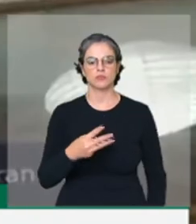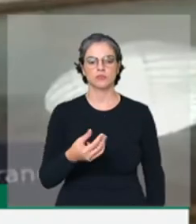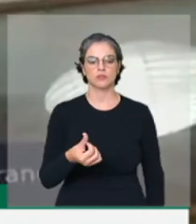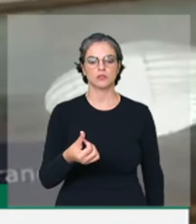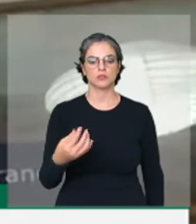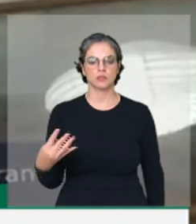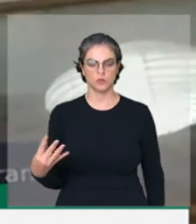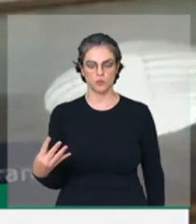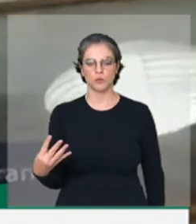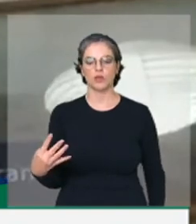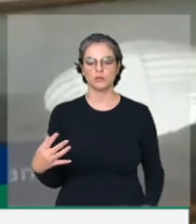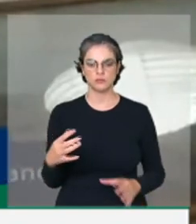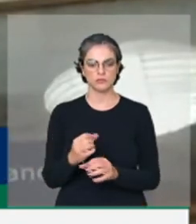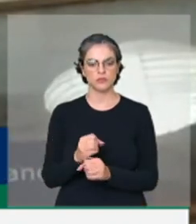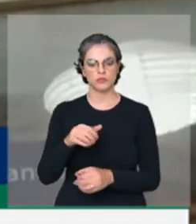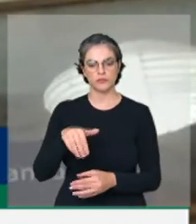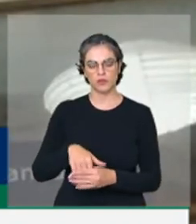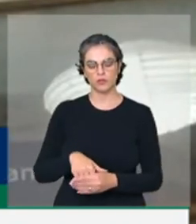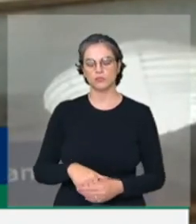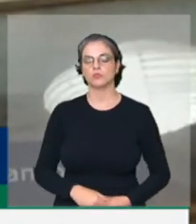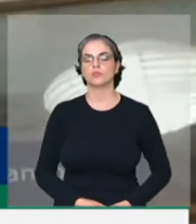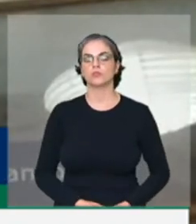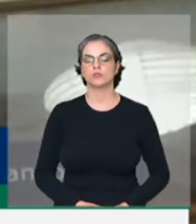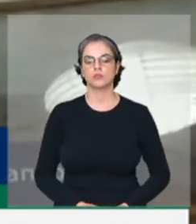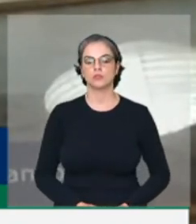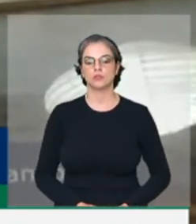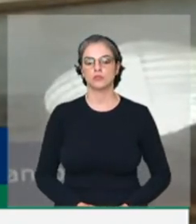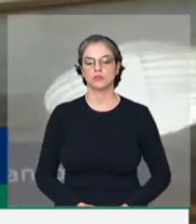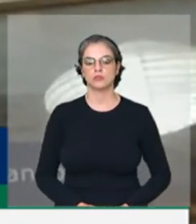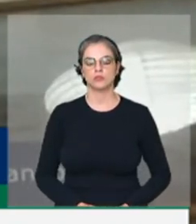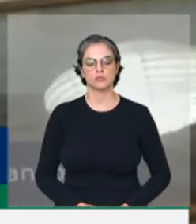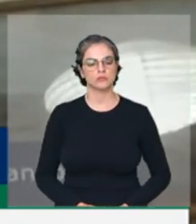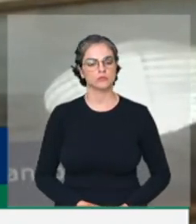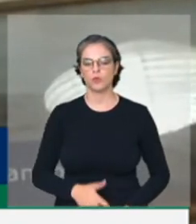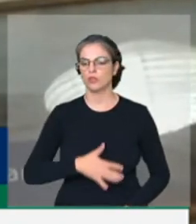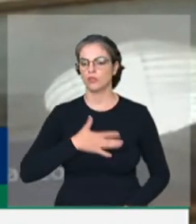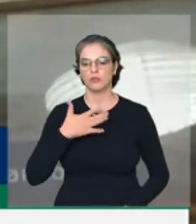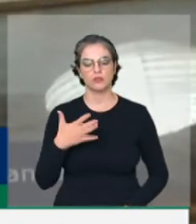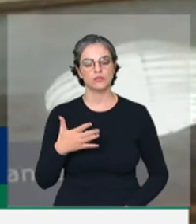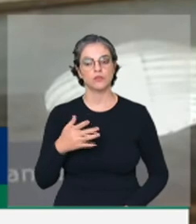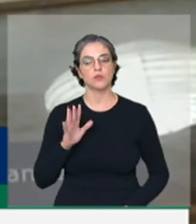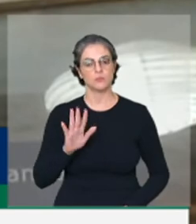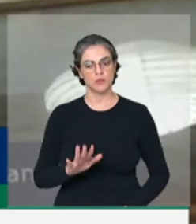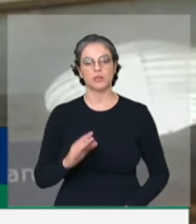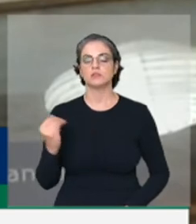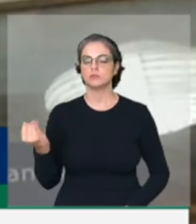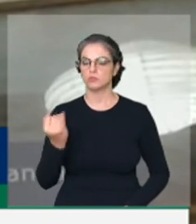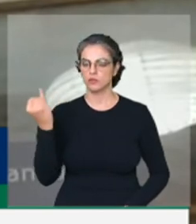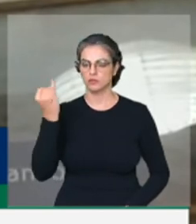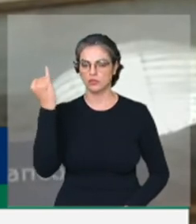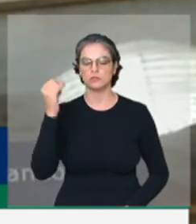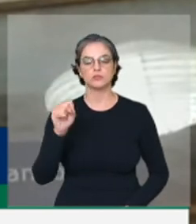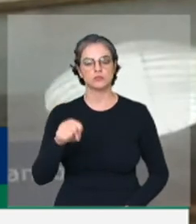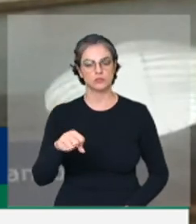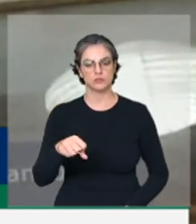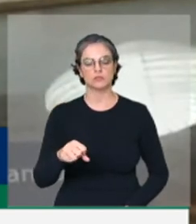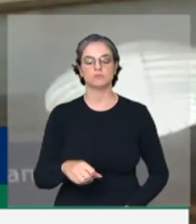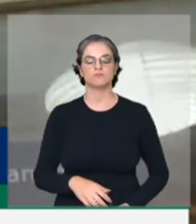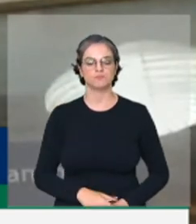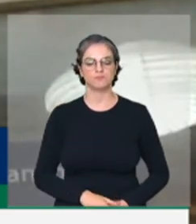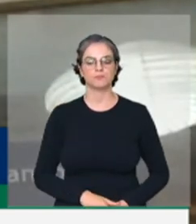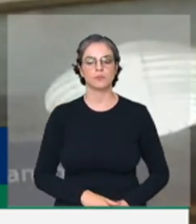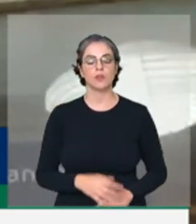364 votos é uma votação acachapante e muito importante, muito importante.